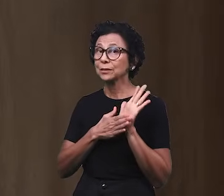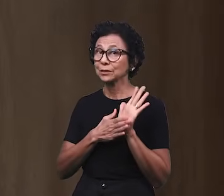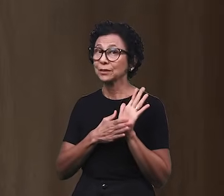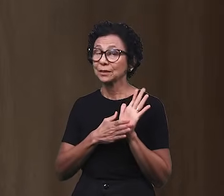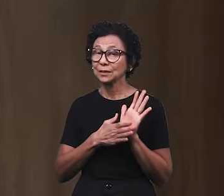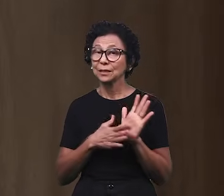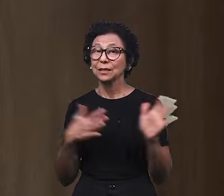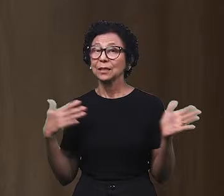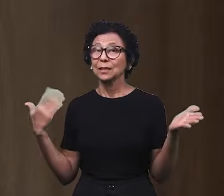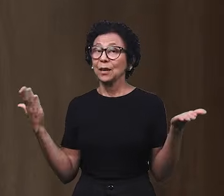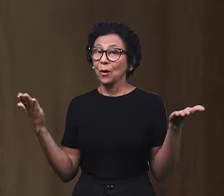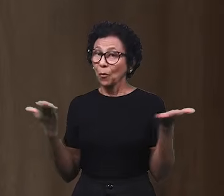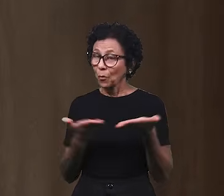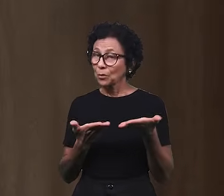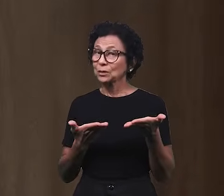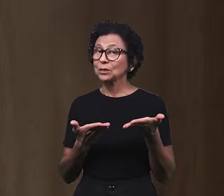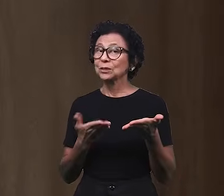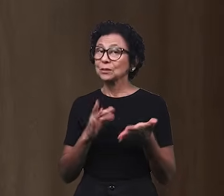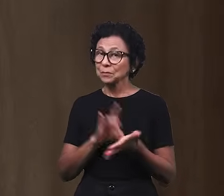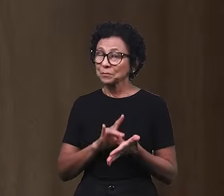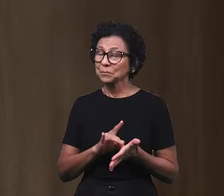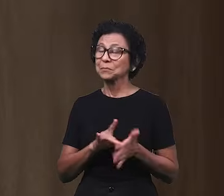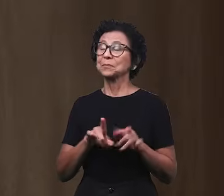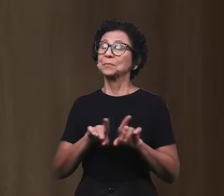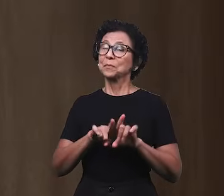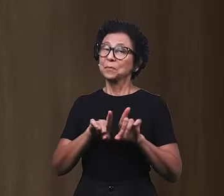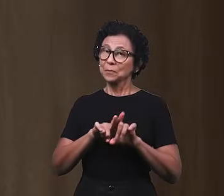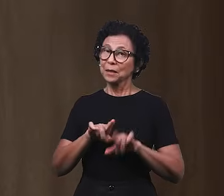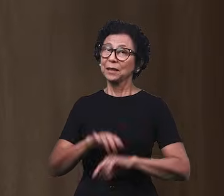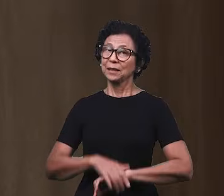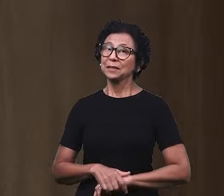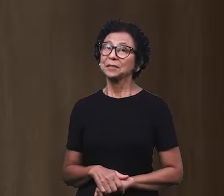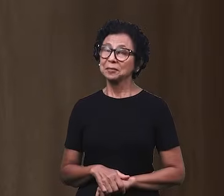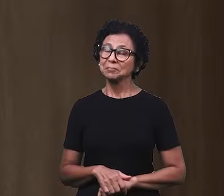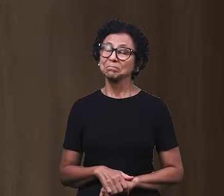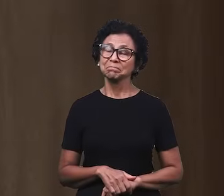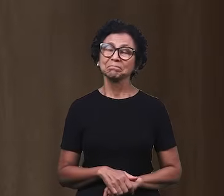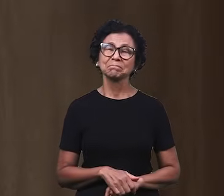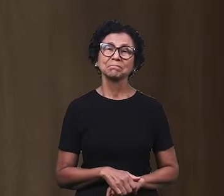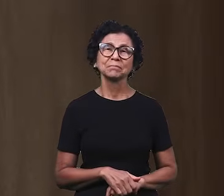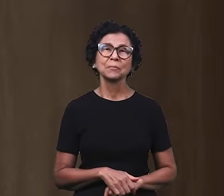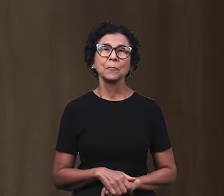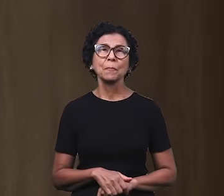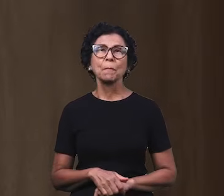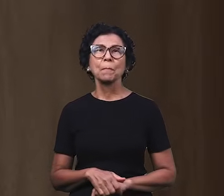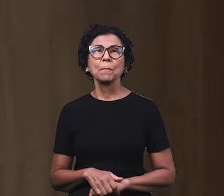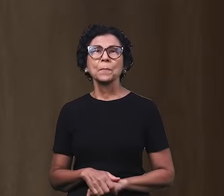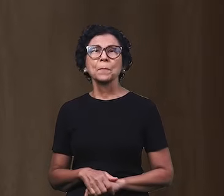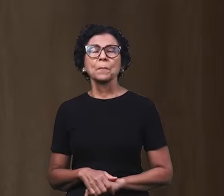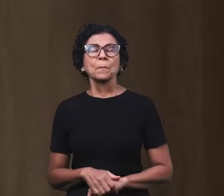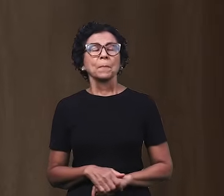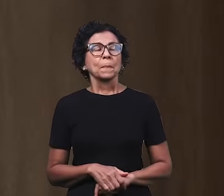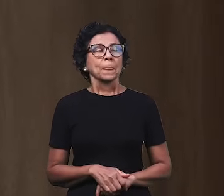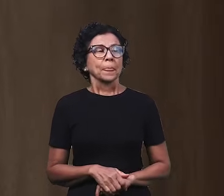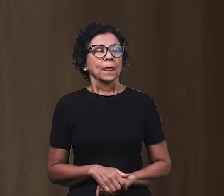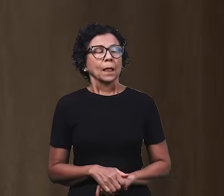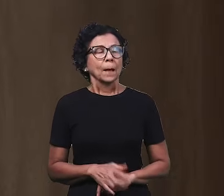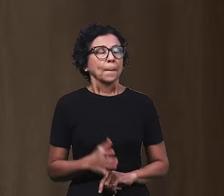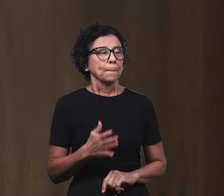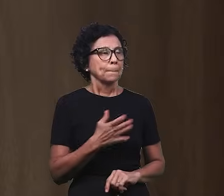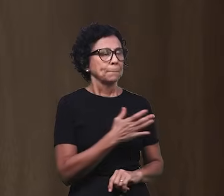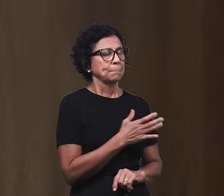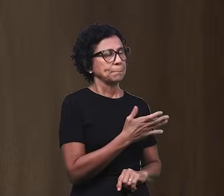hoje, o pastor, né? Na igreja tem um pastor, bem interessante isso. Agora, pastor Eduardo,